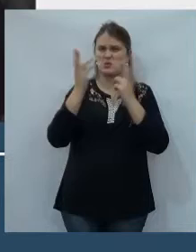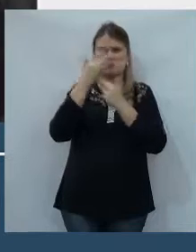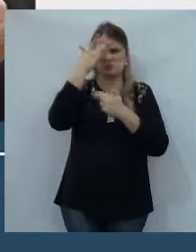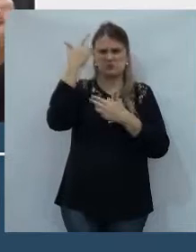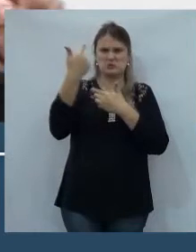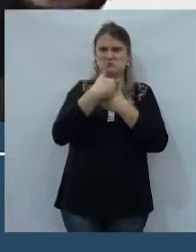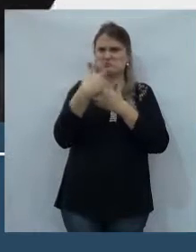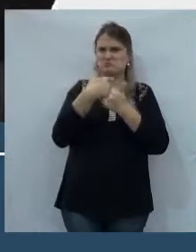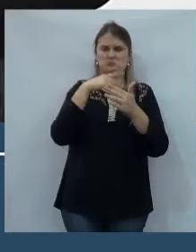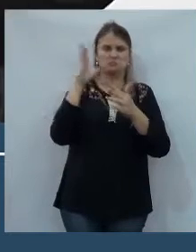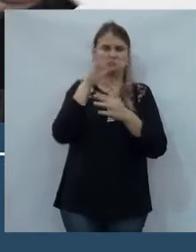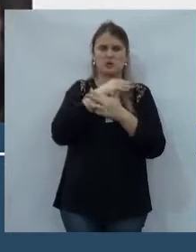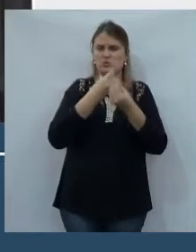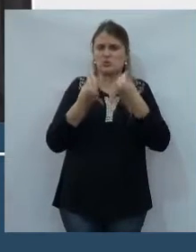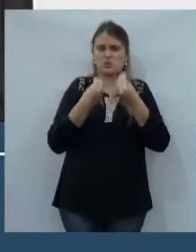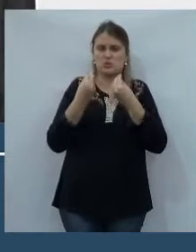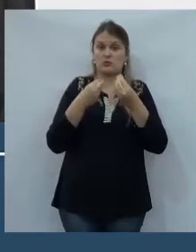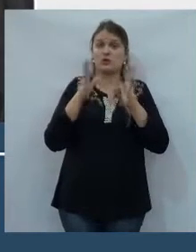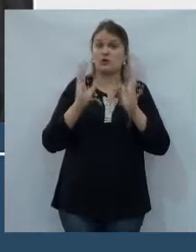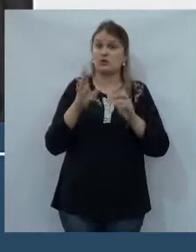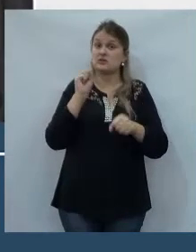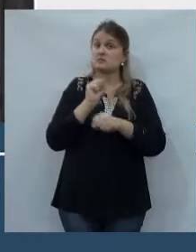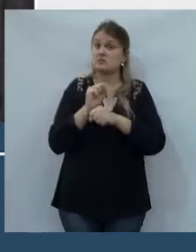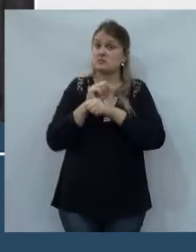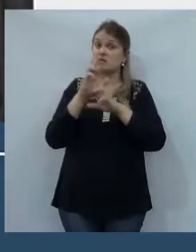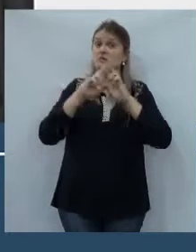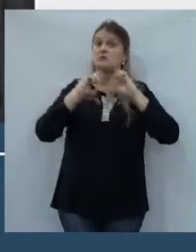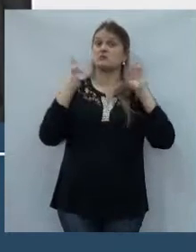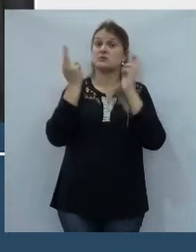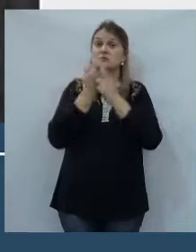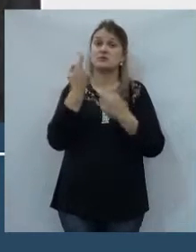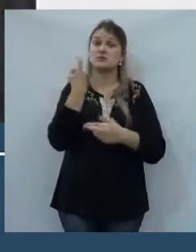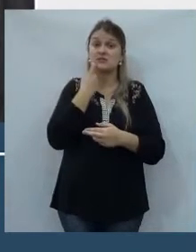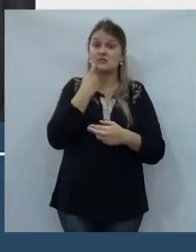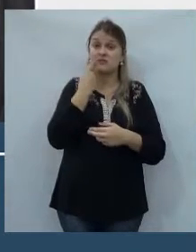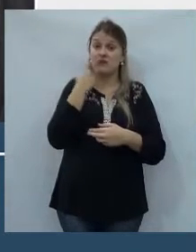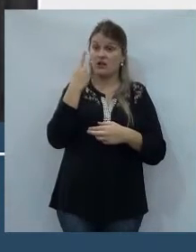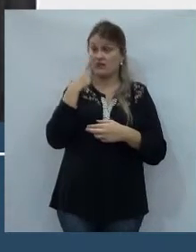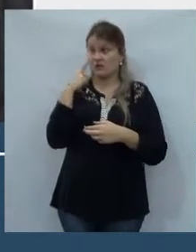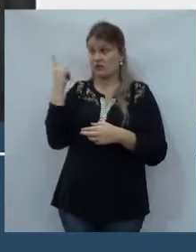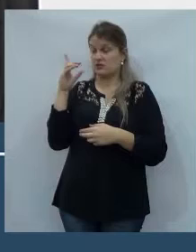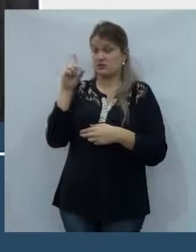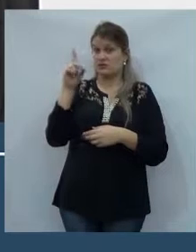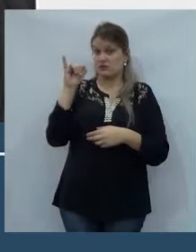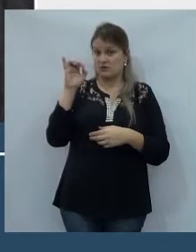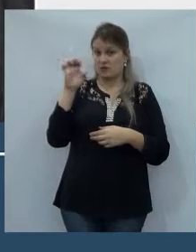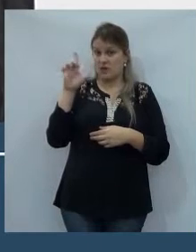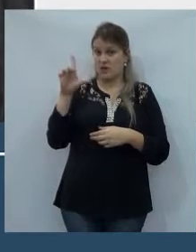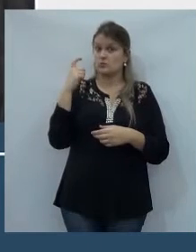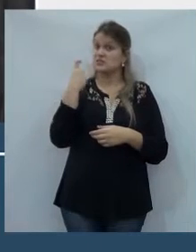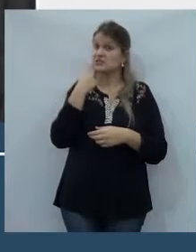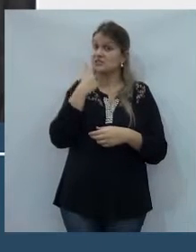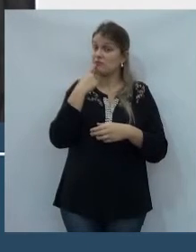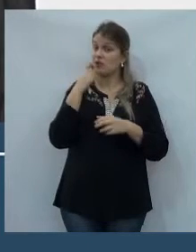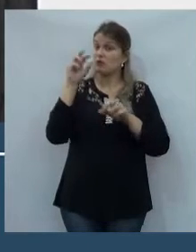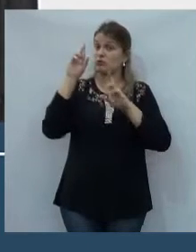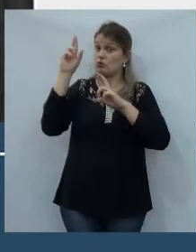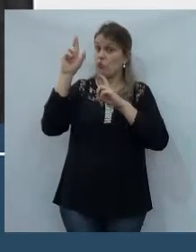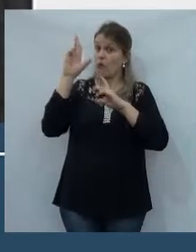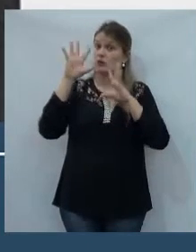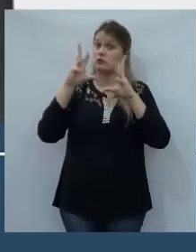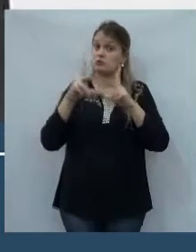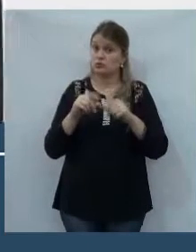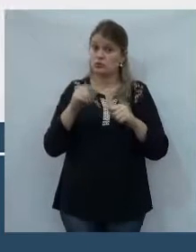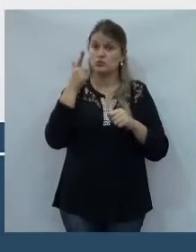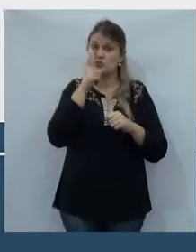vezes. Espero que nessa reunião de sexta-feira, vereador Rocha, espero que nessa sexta-feira possa ter